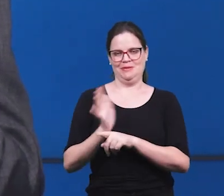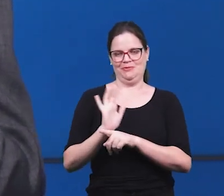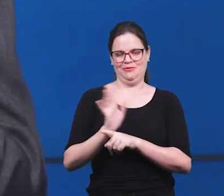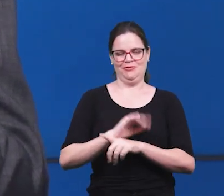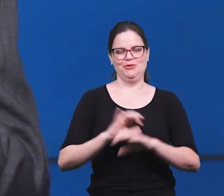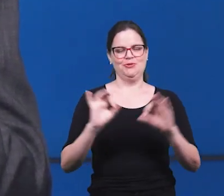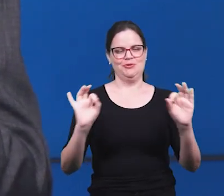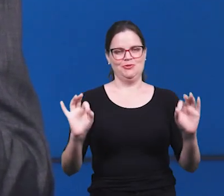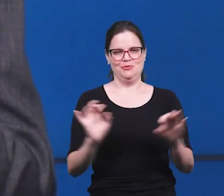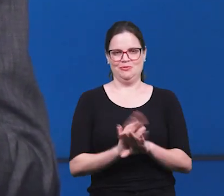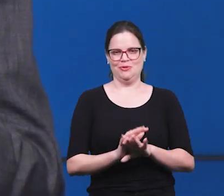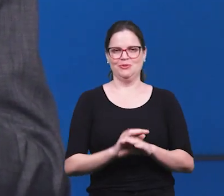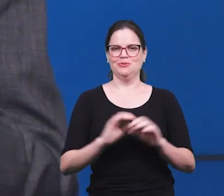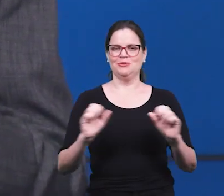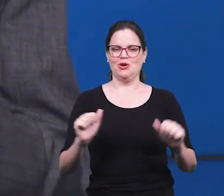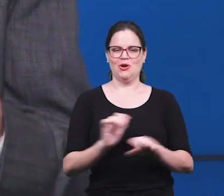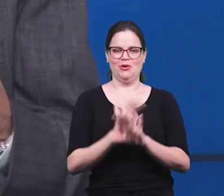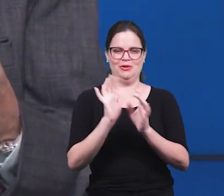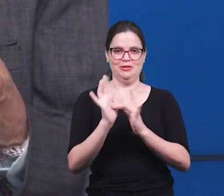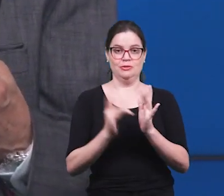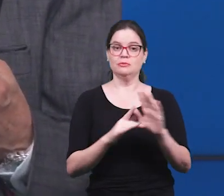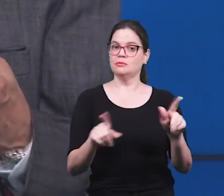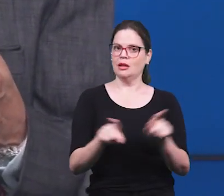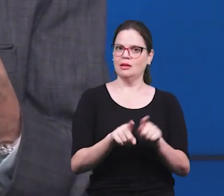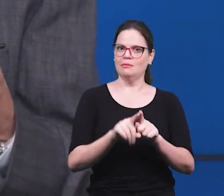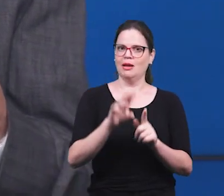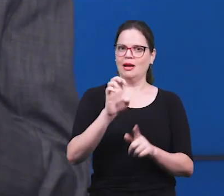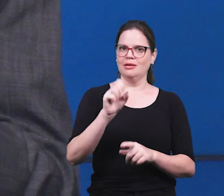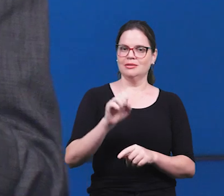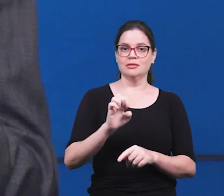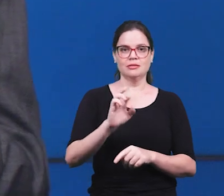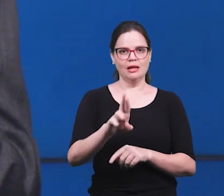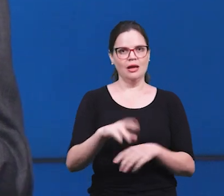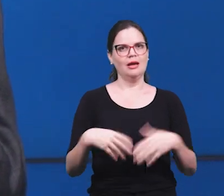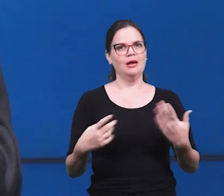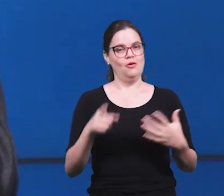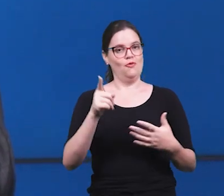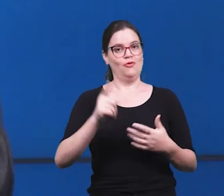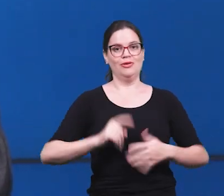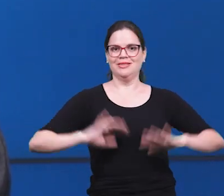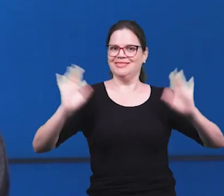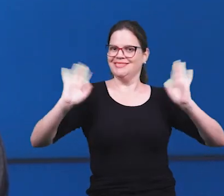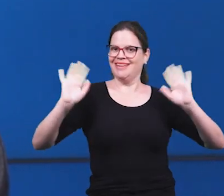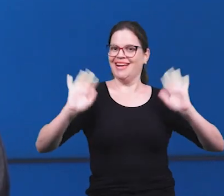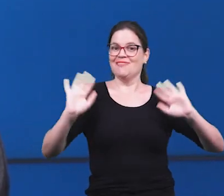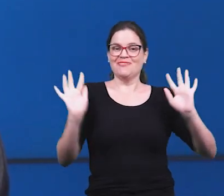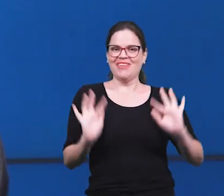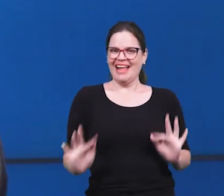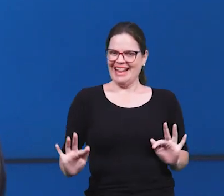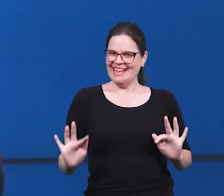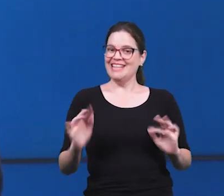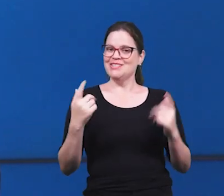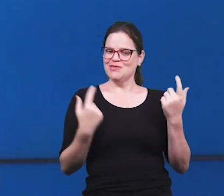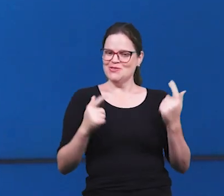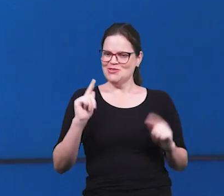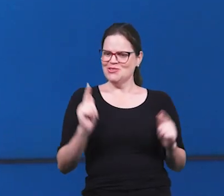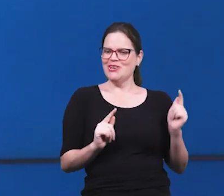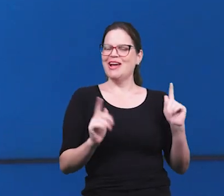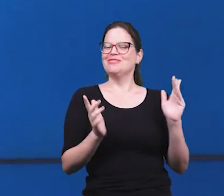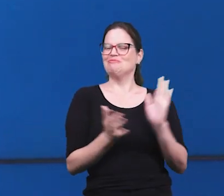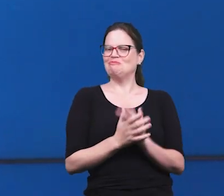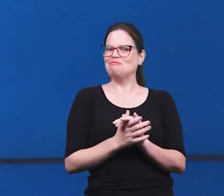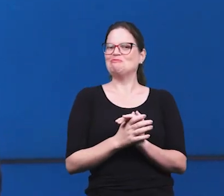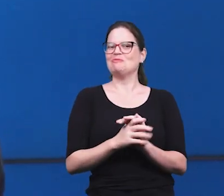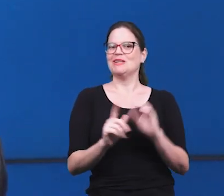viu, Emanuel? Glória a Jesus por isso. A Esther também, Esther, o seu gestinho de alegria, expressando a sua alegria ali,